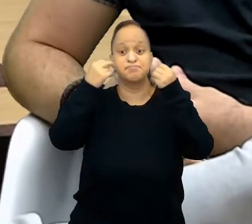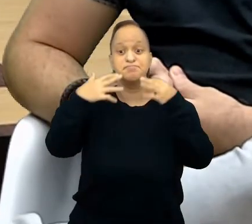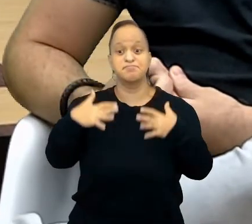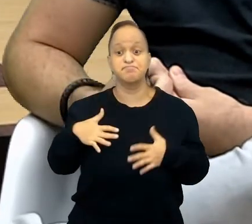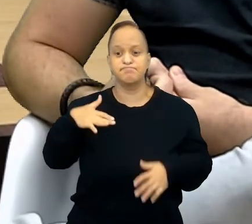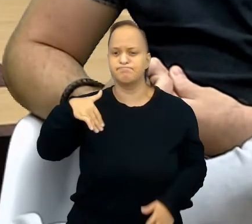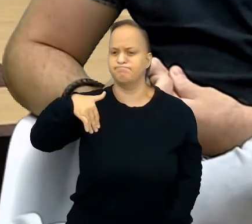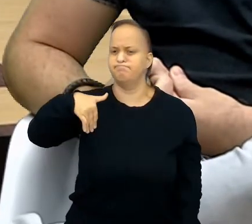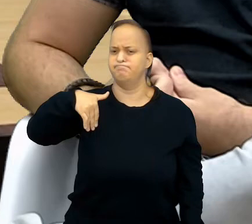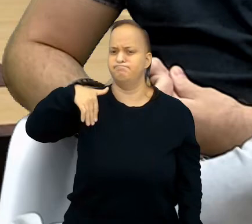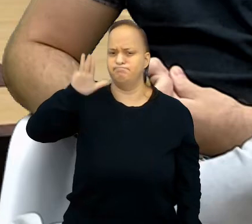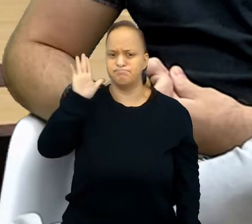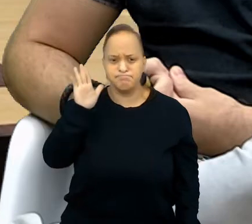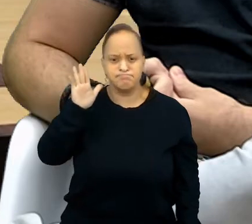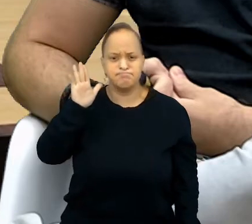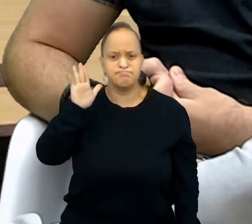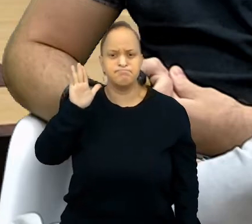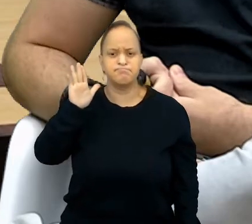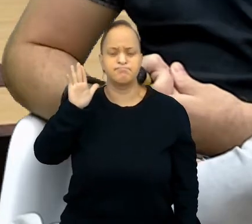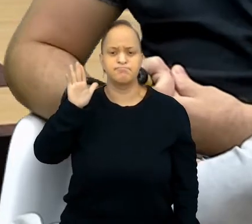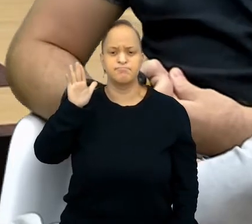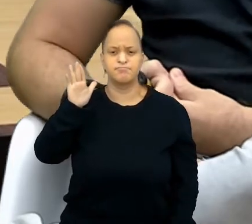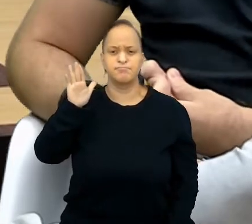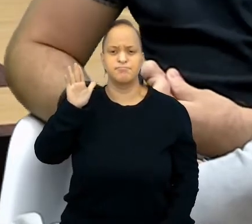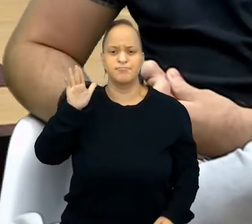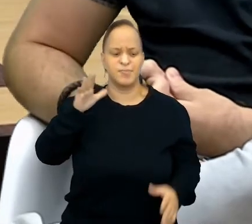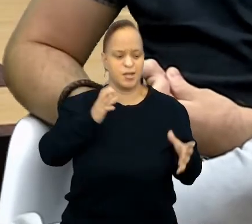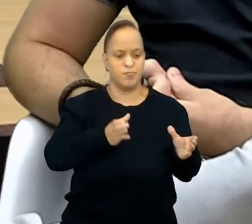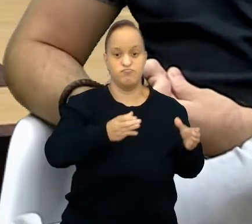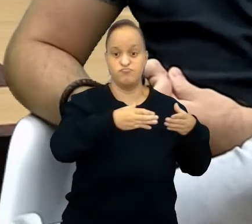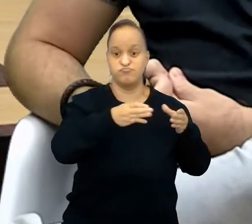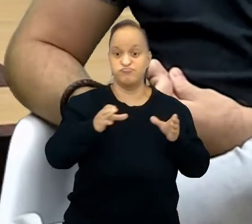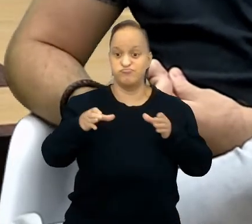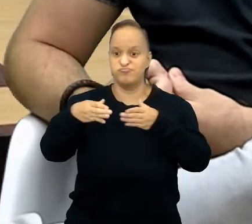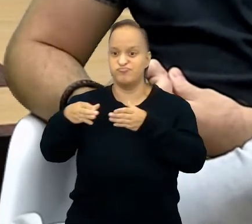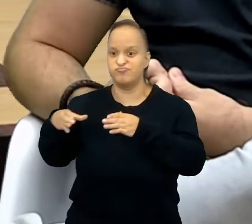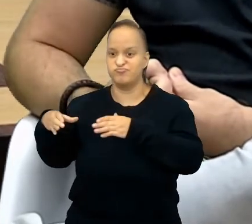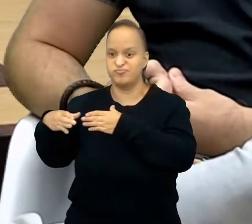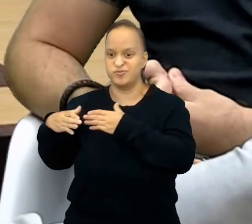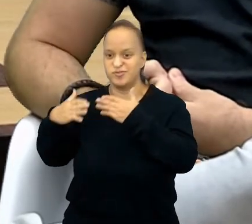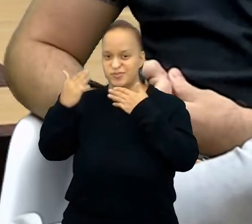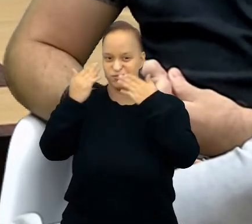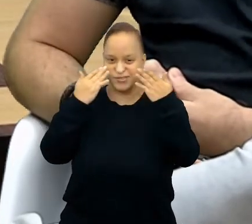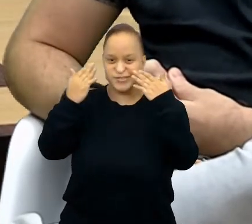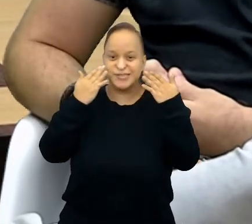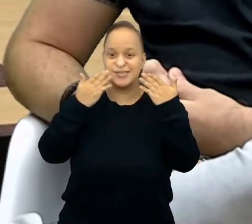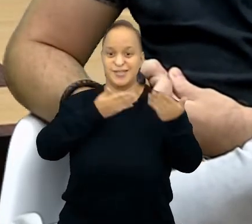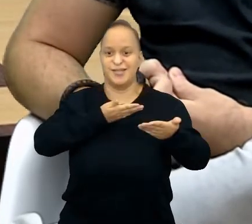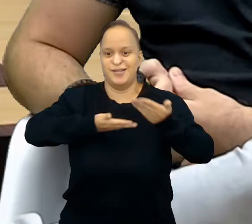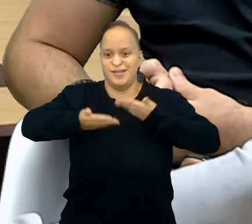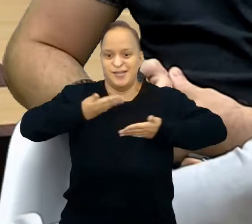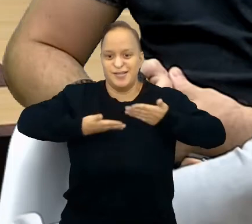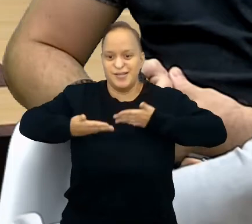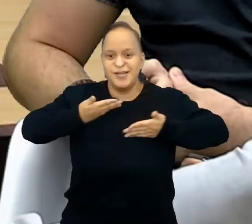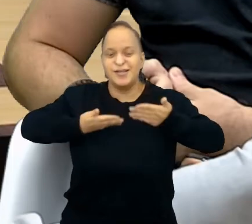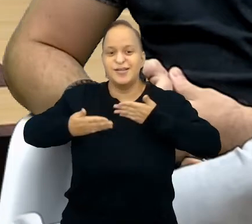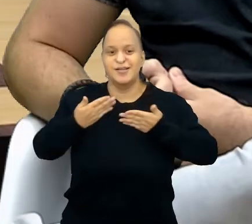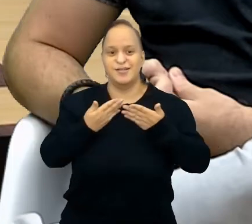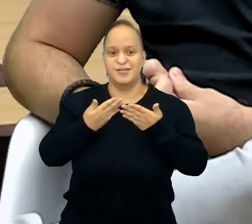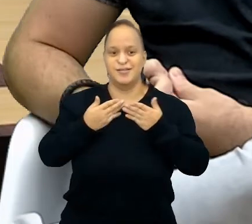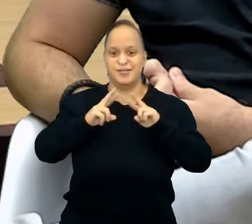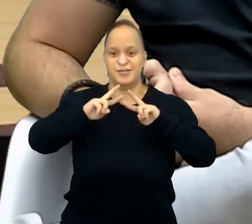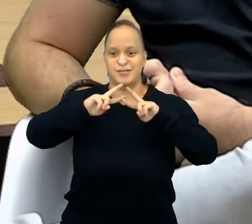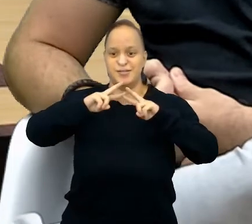as partes da psiquiatria, os tratamentos. E também colocar o link ali,